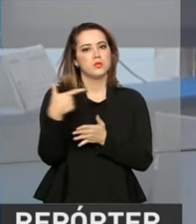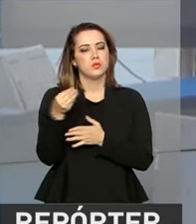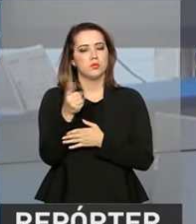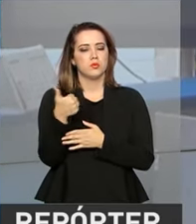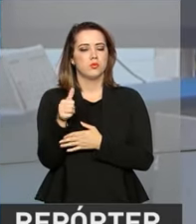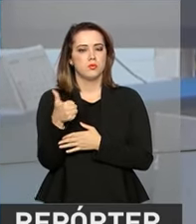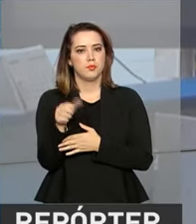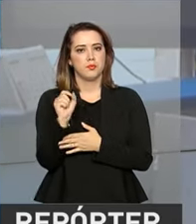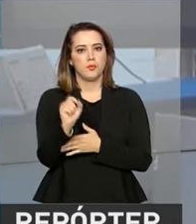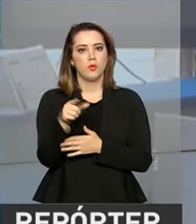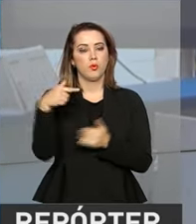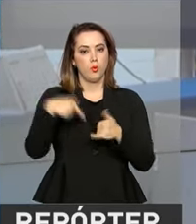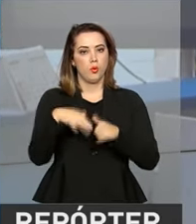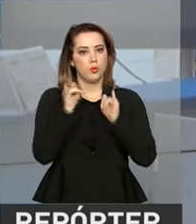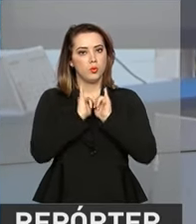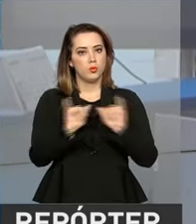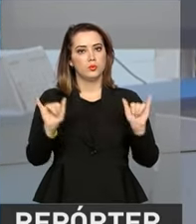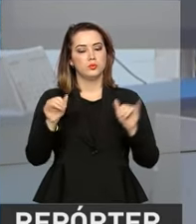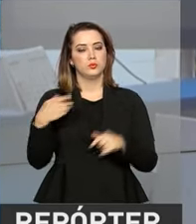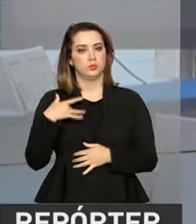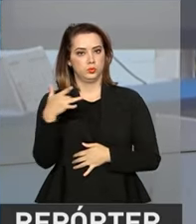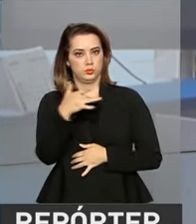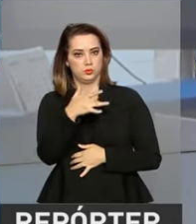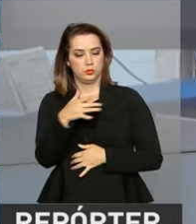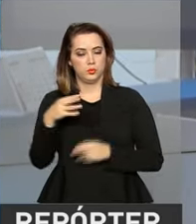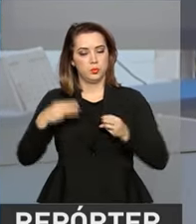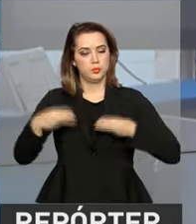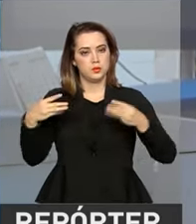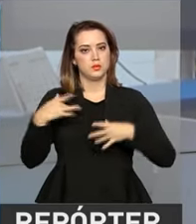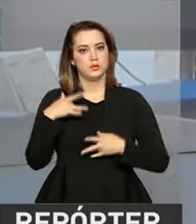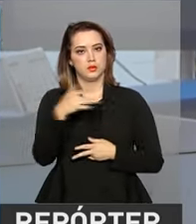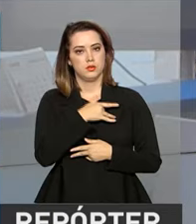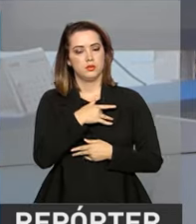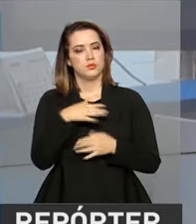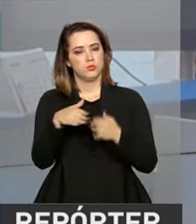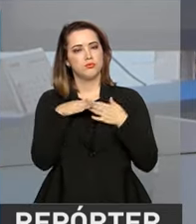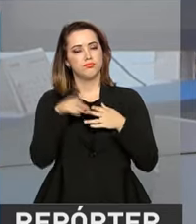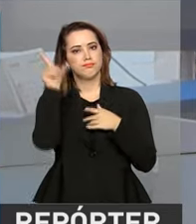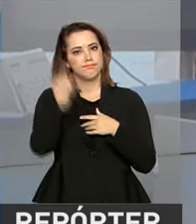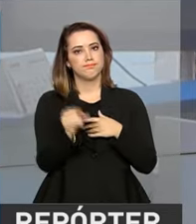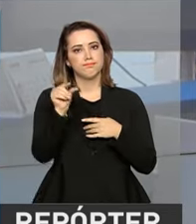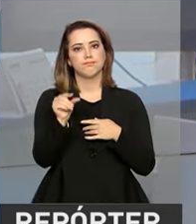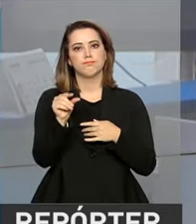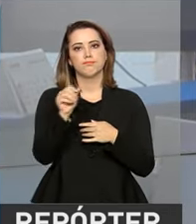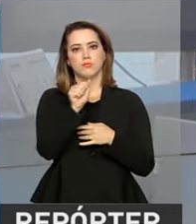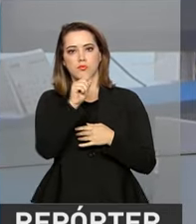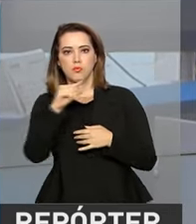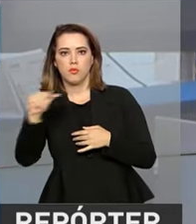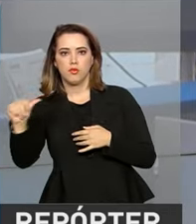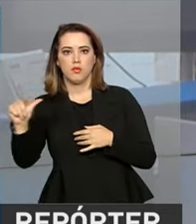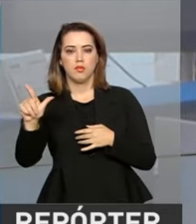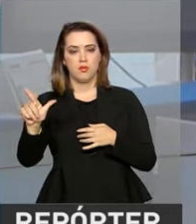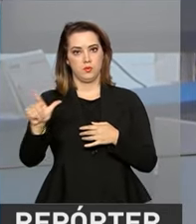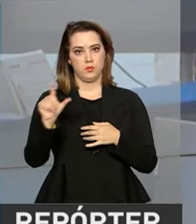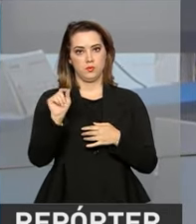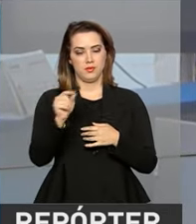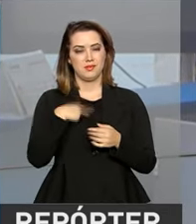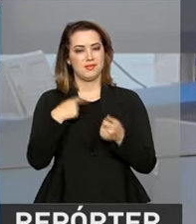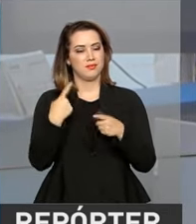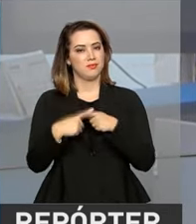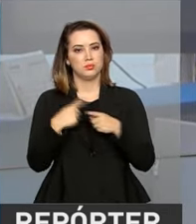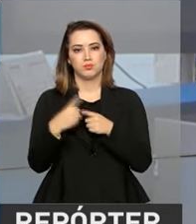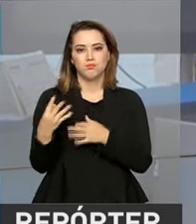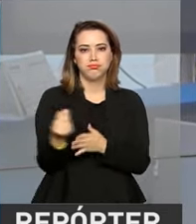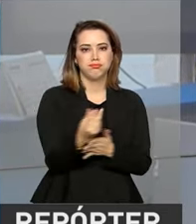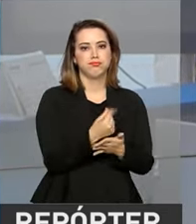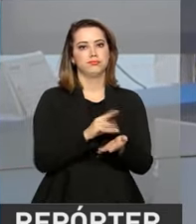da Saúde, que fez um acordo com indústrias para a redução de sódio nos produtos. A intenção é diminuir os casos de